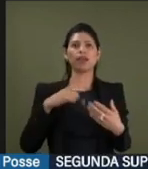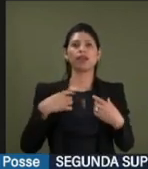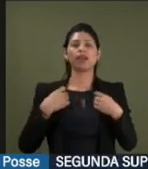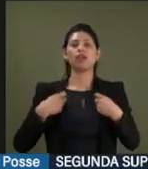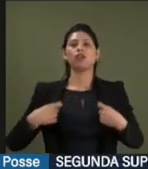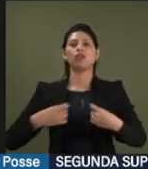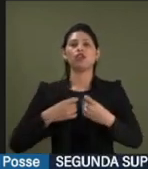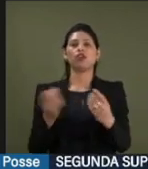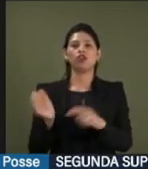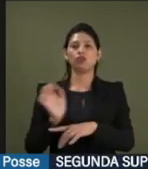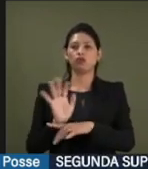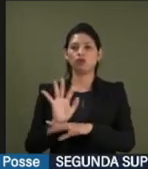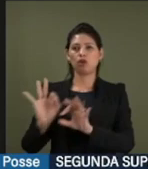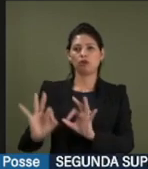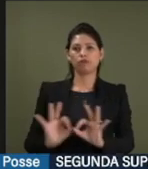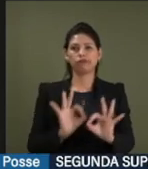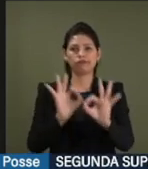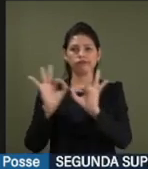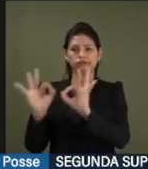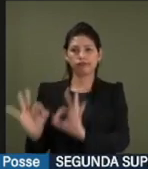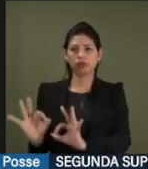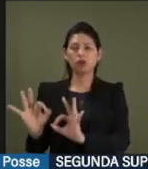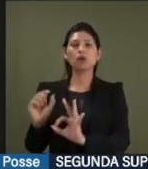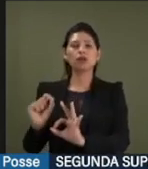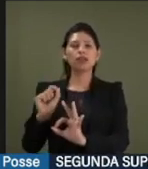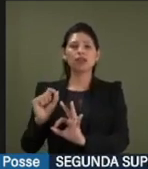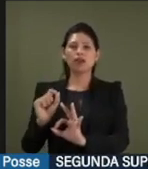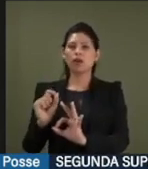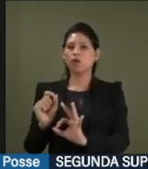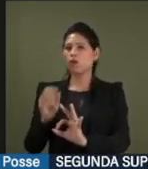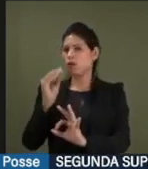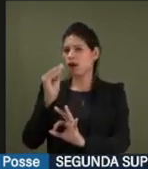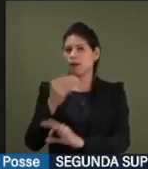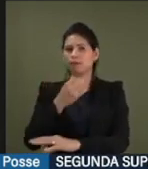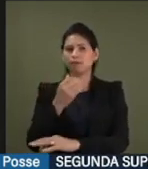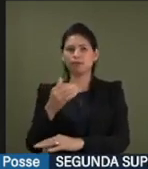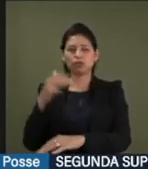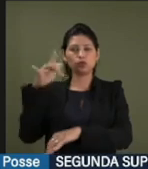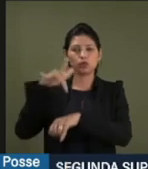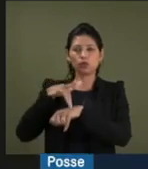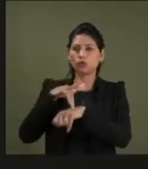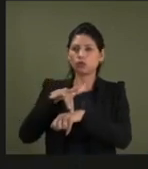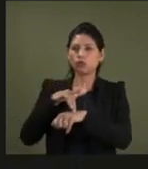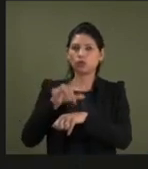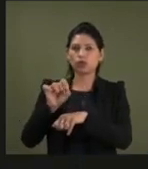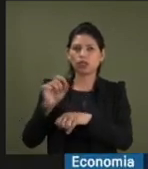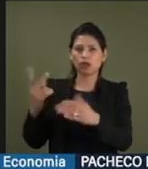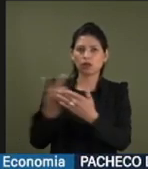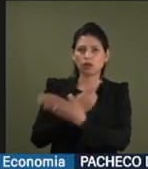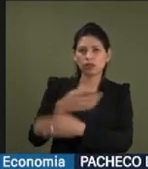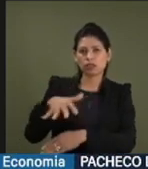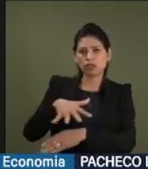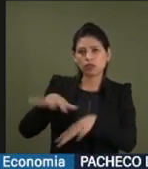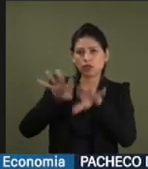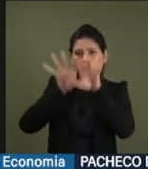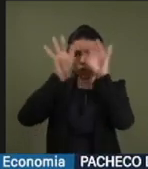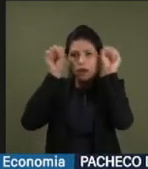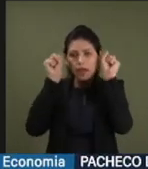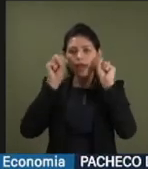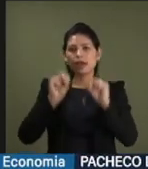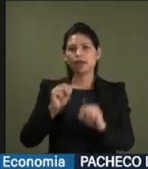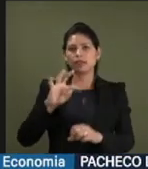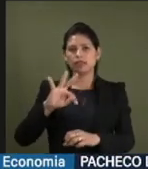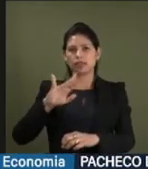aberração jurídica e moral no Supremo Tribunal Federal. Está sendo revisada uma decisão sobre